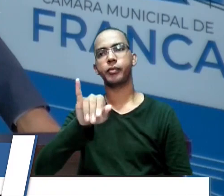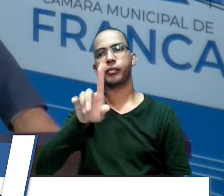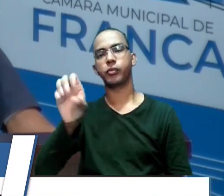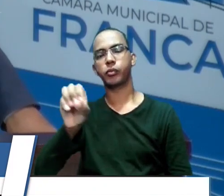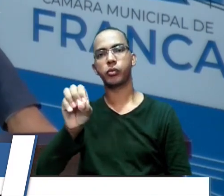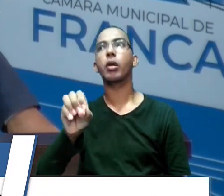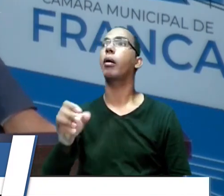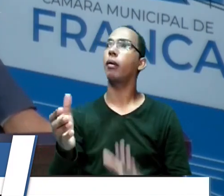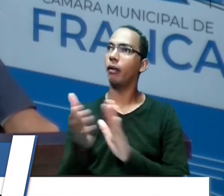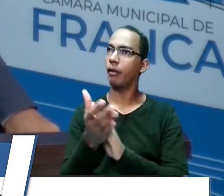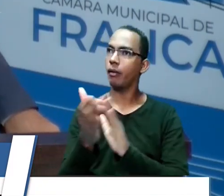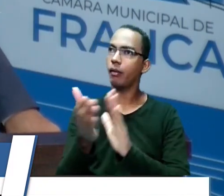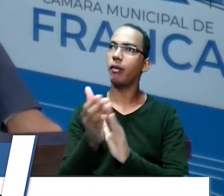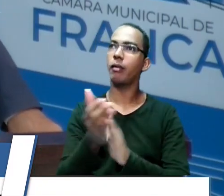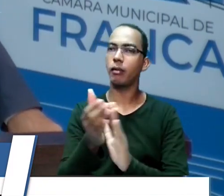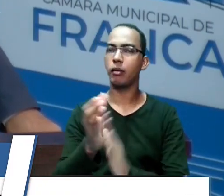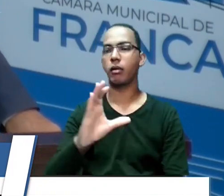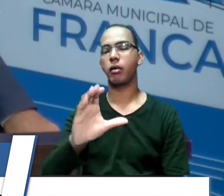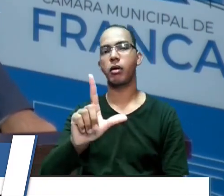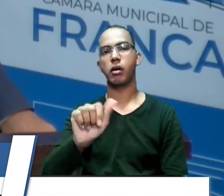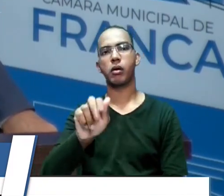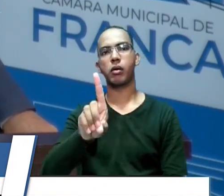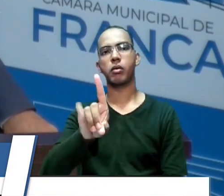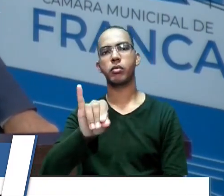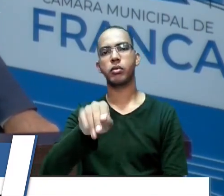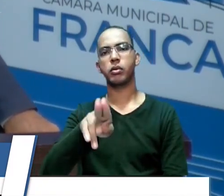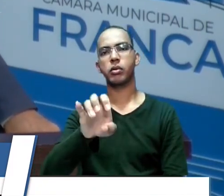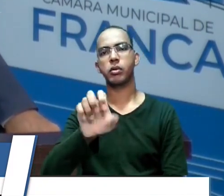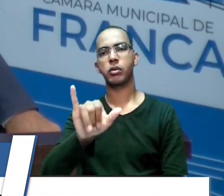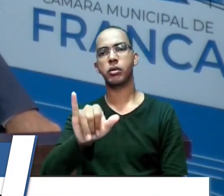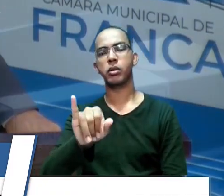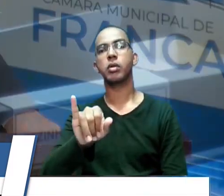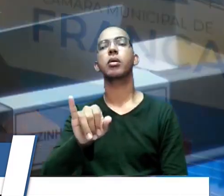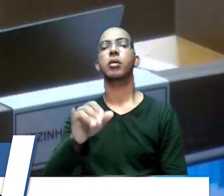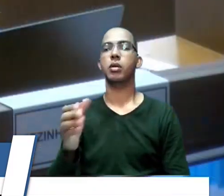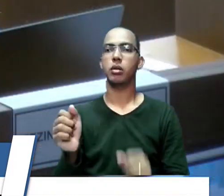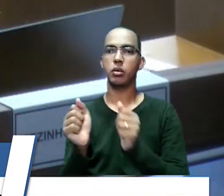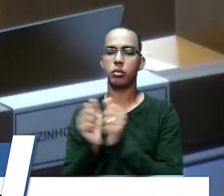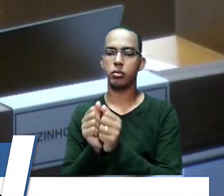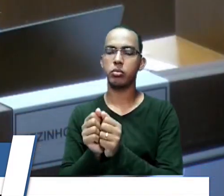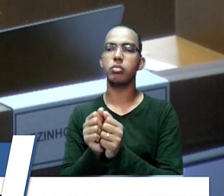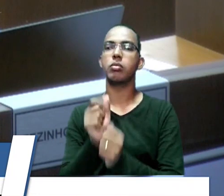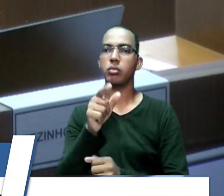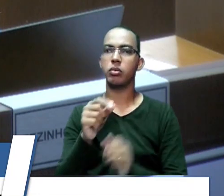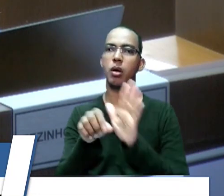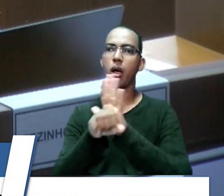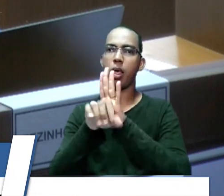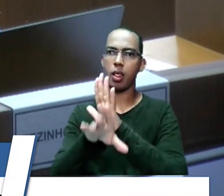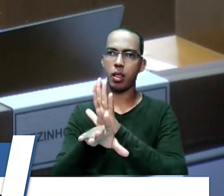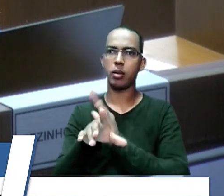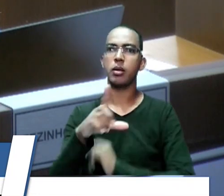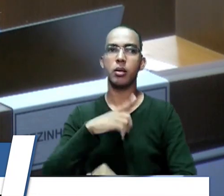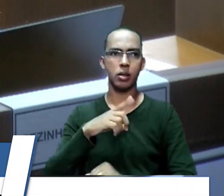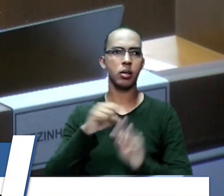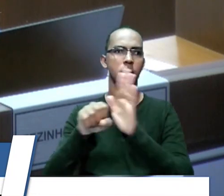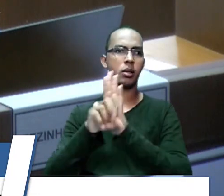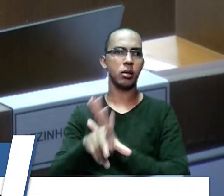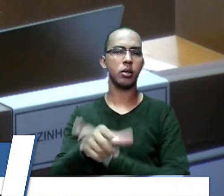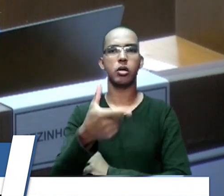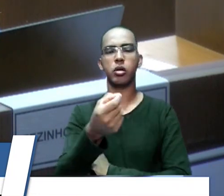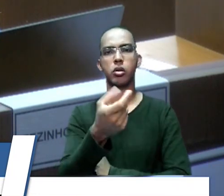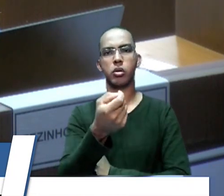Parabéns, Claudinei, tá, de você ter ajudado também lá com essa indicação. Eu tenho indicação lá desde